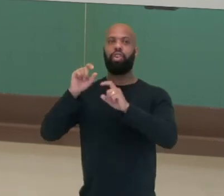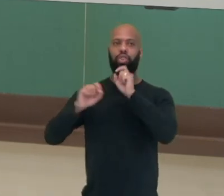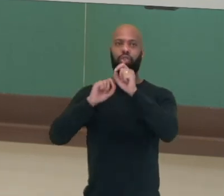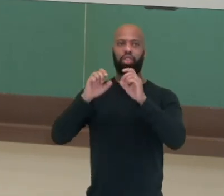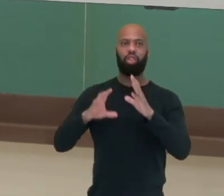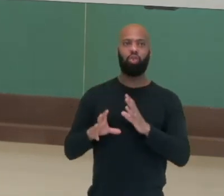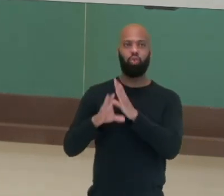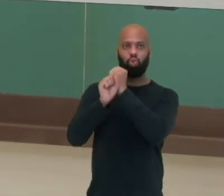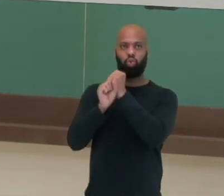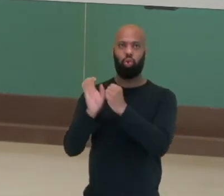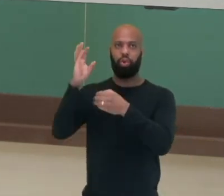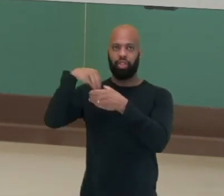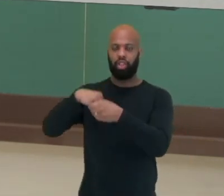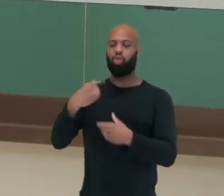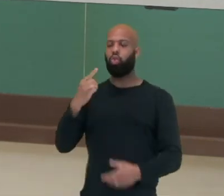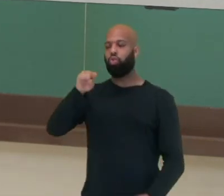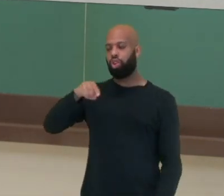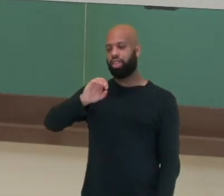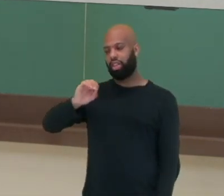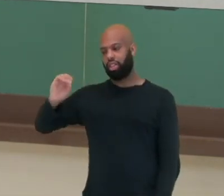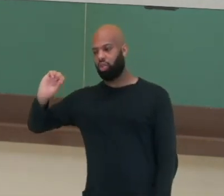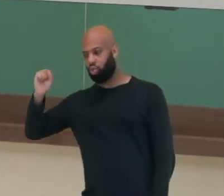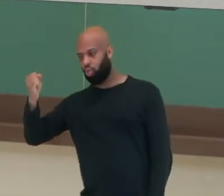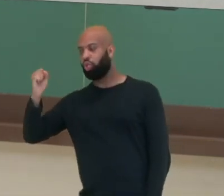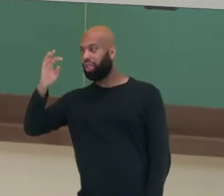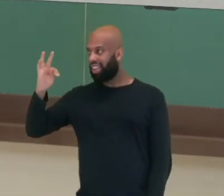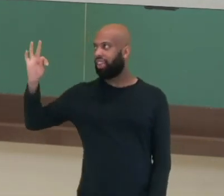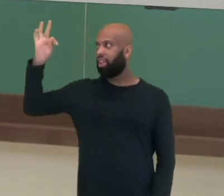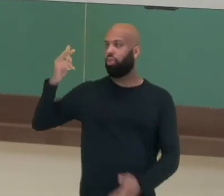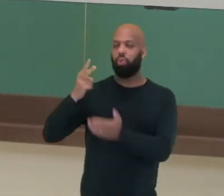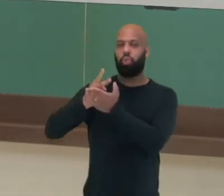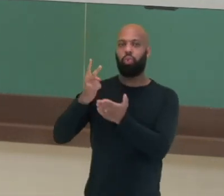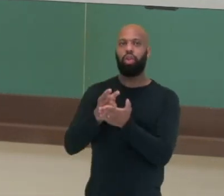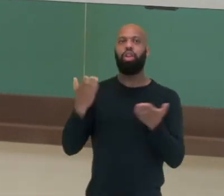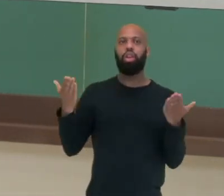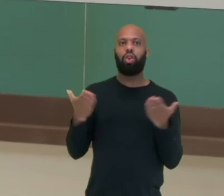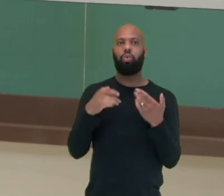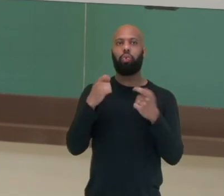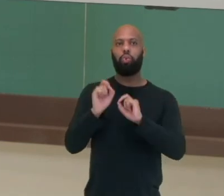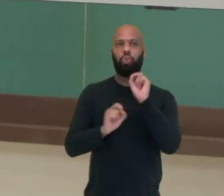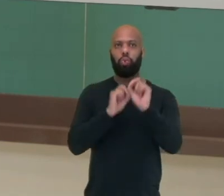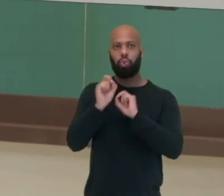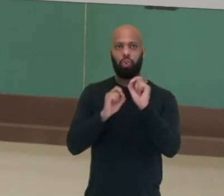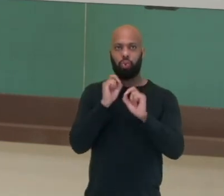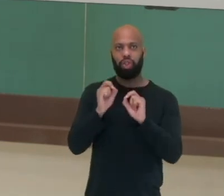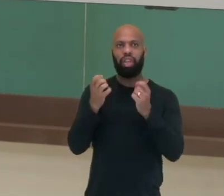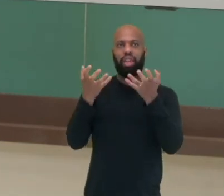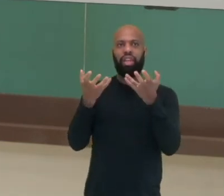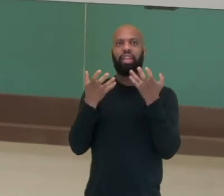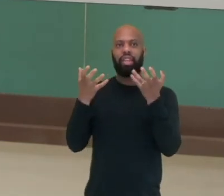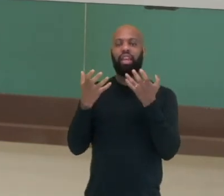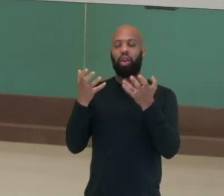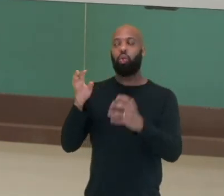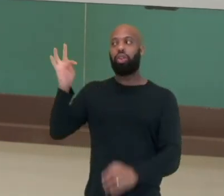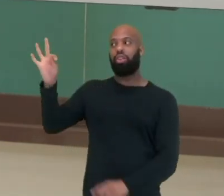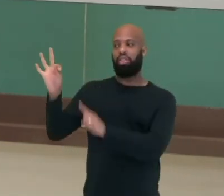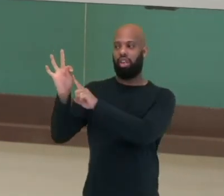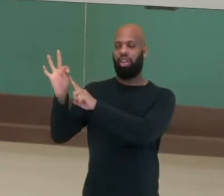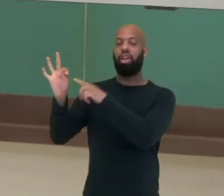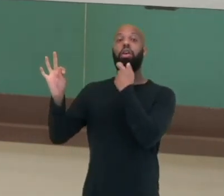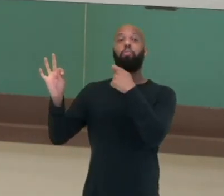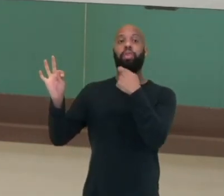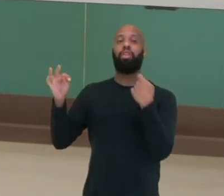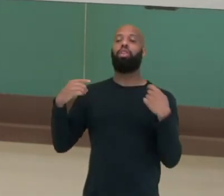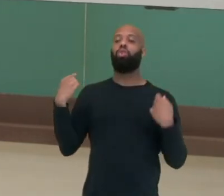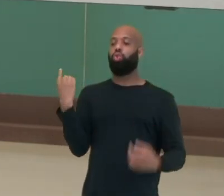soma, realizei a soma, elevei na t. Preciso isolar isso daqui, porque eu quero descobrir o tempo. Então, esse 200